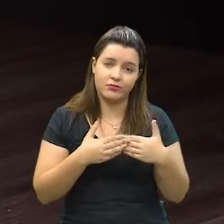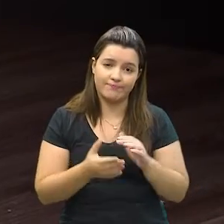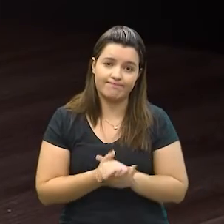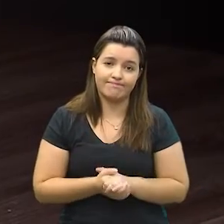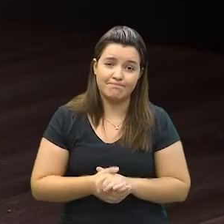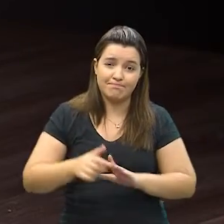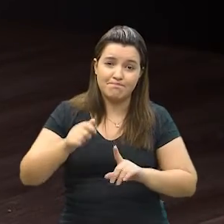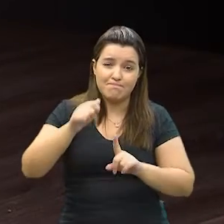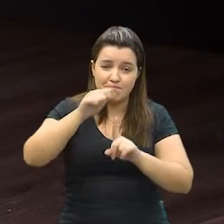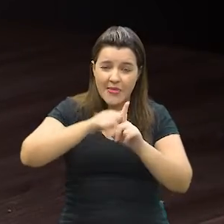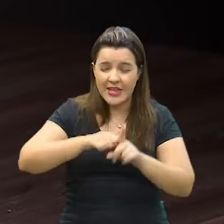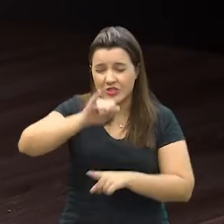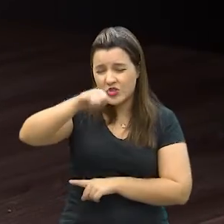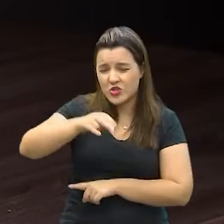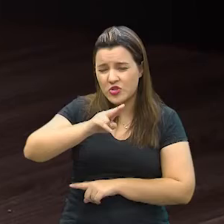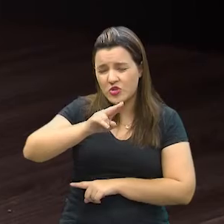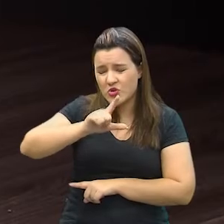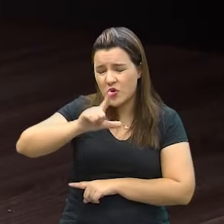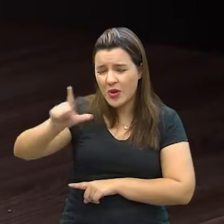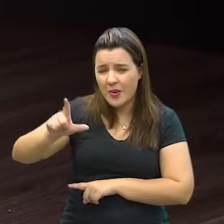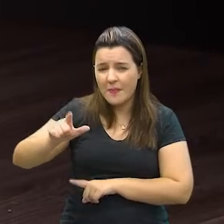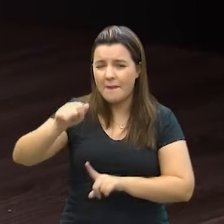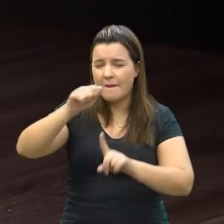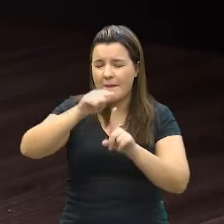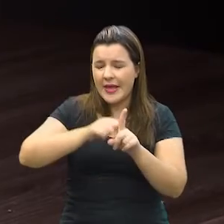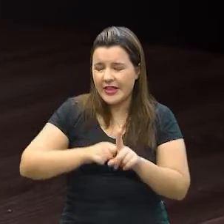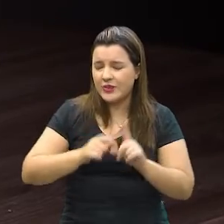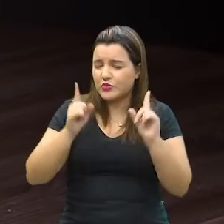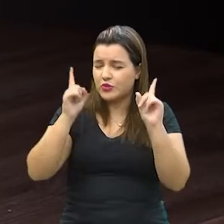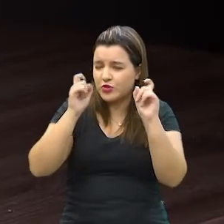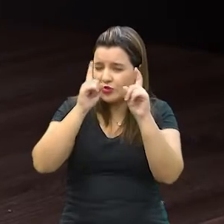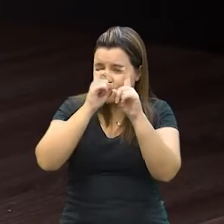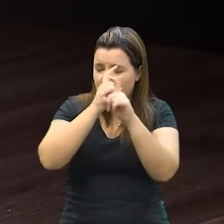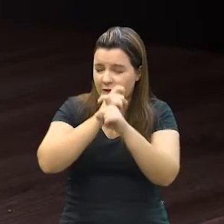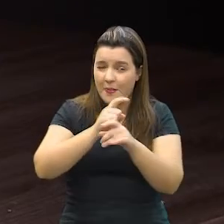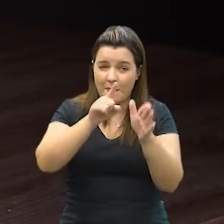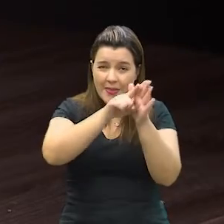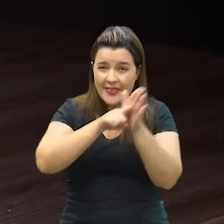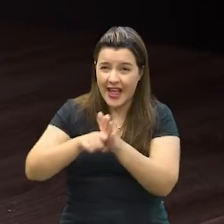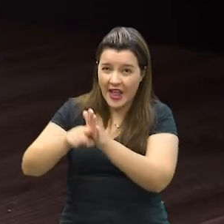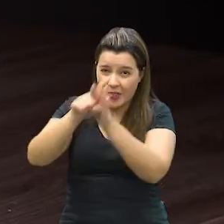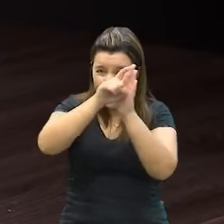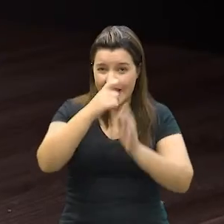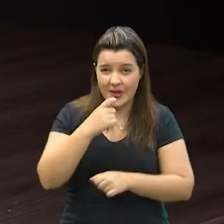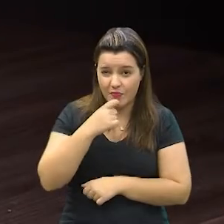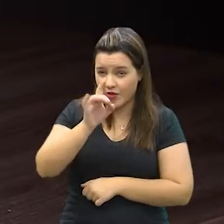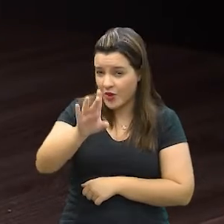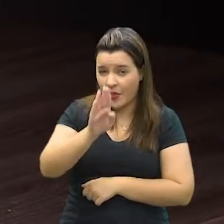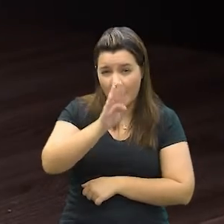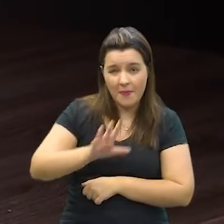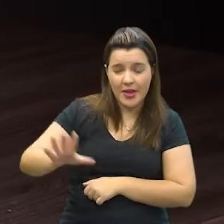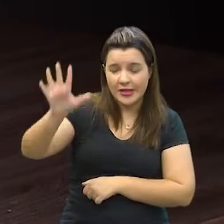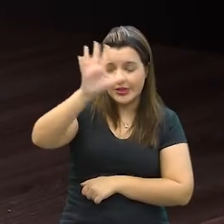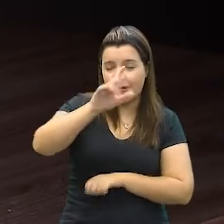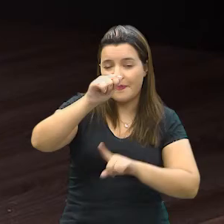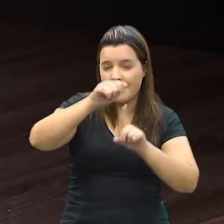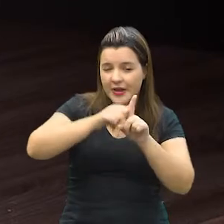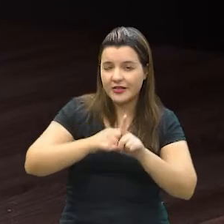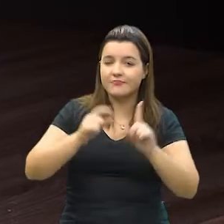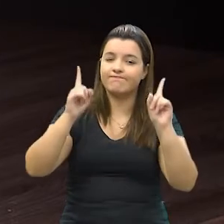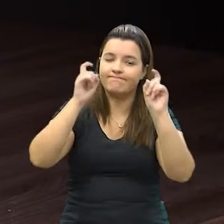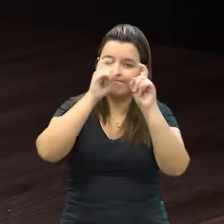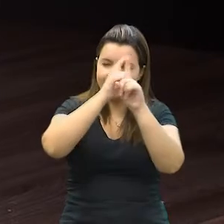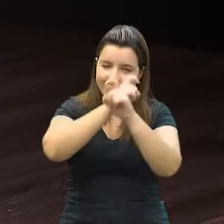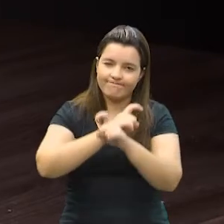mês, né, o mês de julho, que foi um mês, inclusive, não só em Campinas, mas os dados gerais apresentam que foi um mês muito